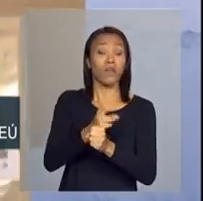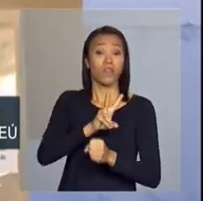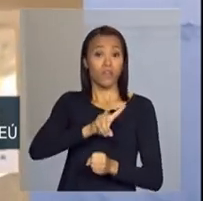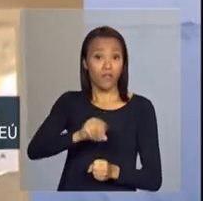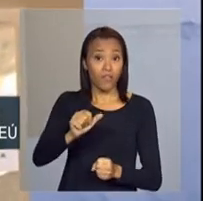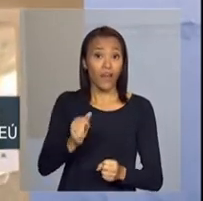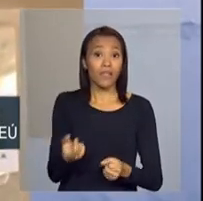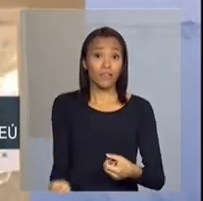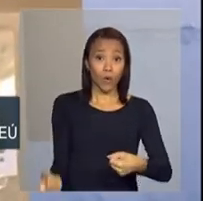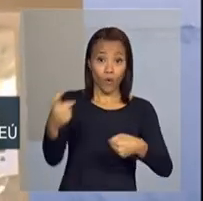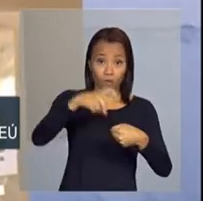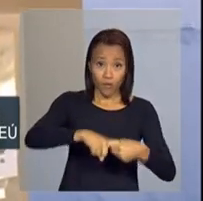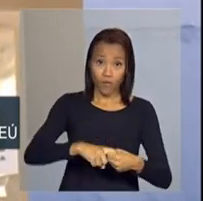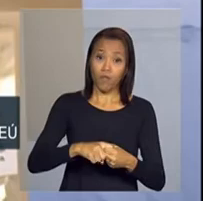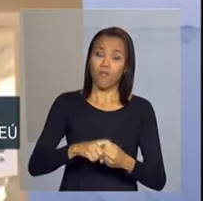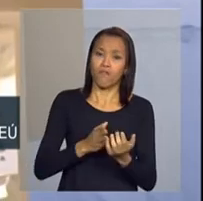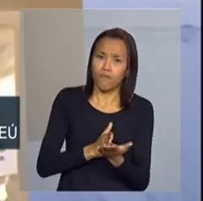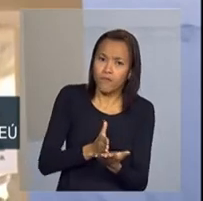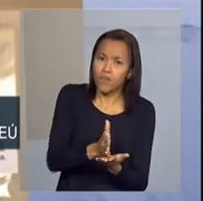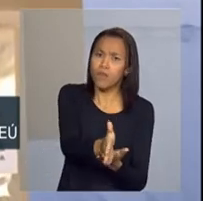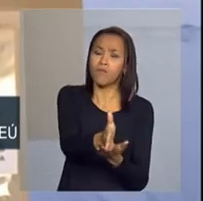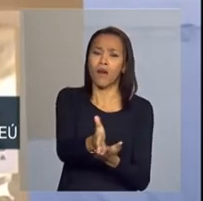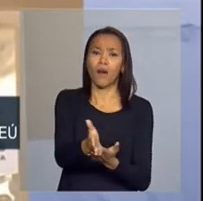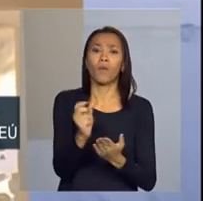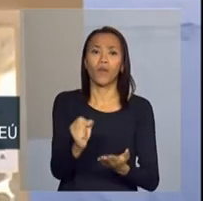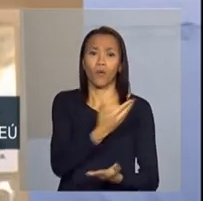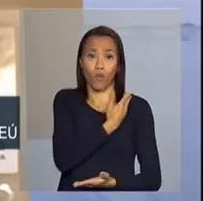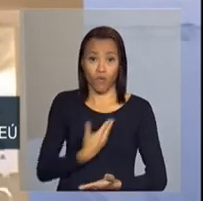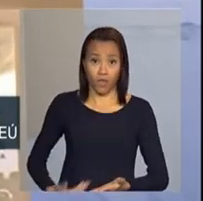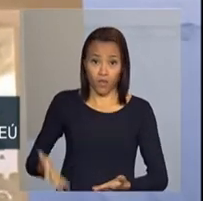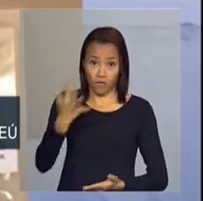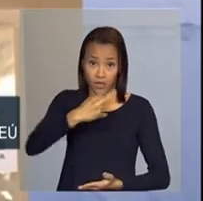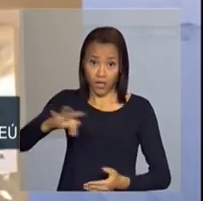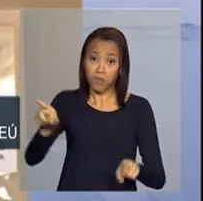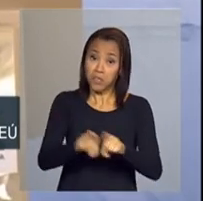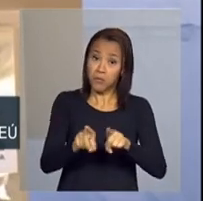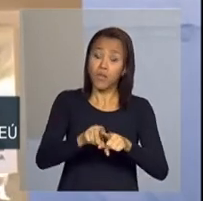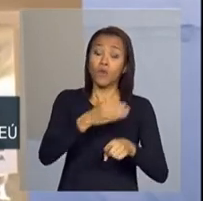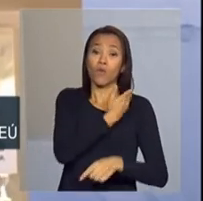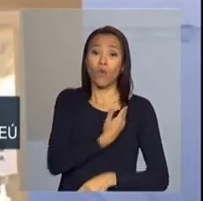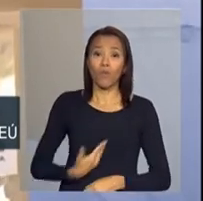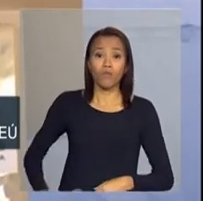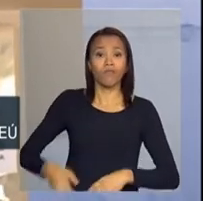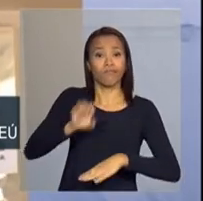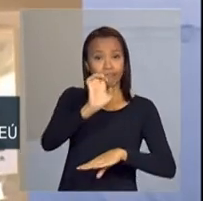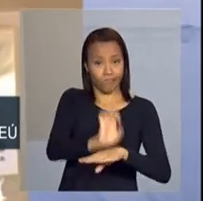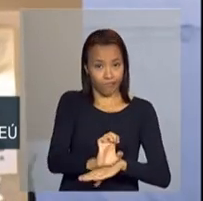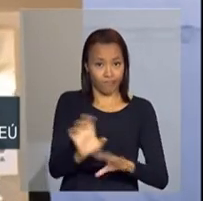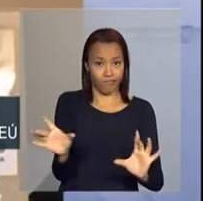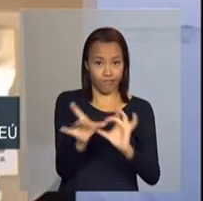a parceria entre o governo federal e o governo estadual.